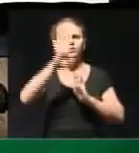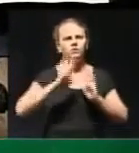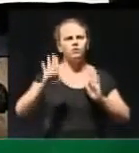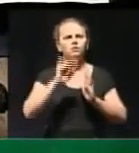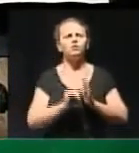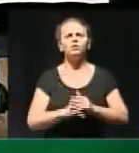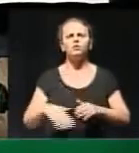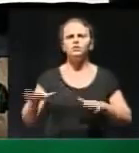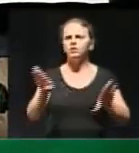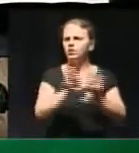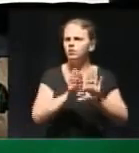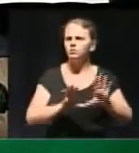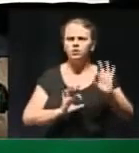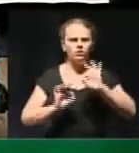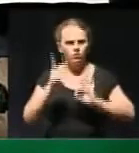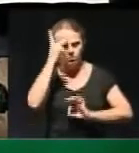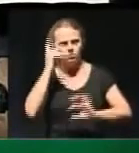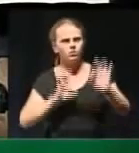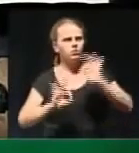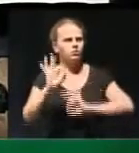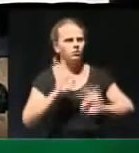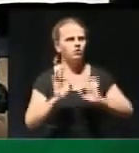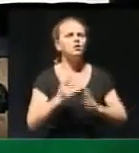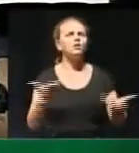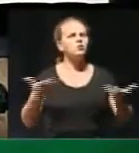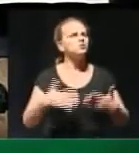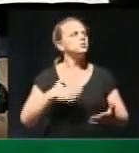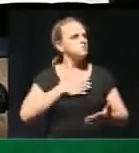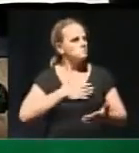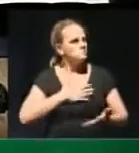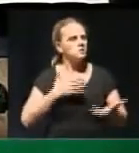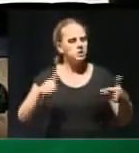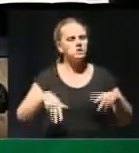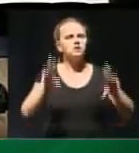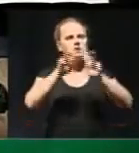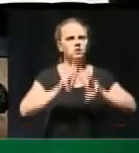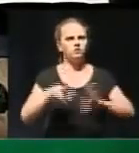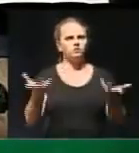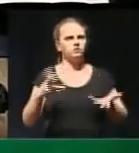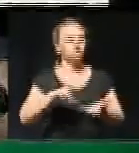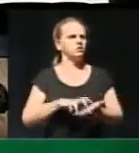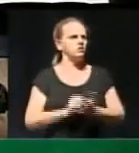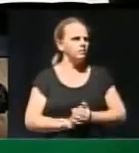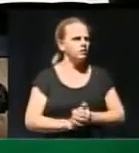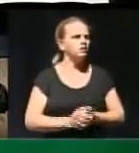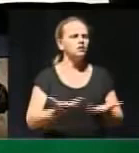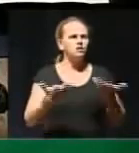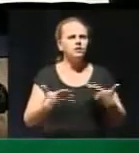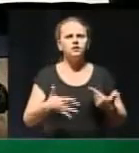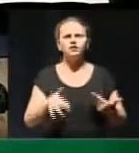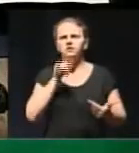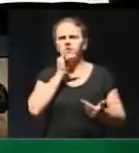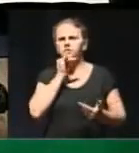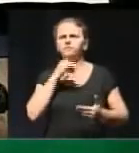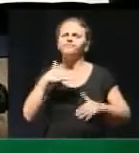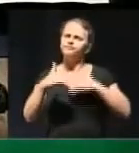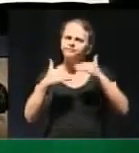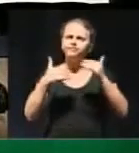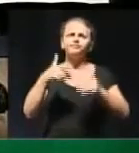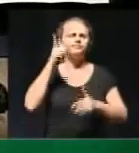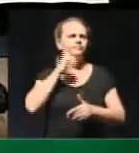desse evento. É um grande prazer estar aqui na UFSC nessa manhã. Espero que o nosso encontro seja bastante